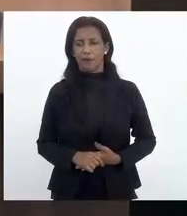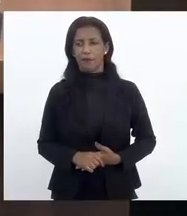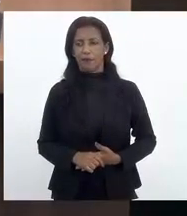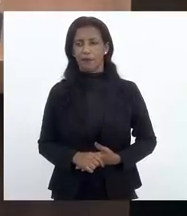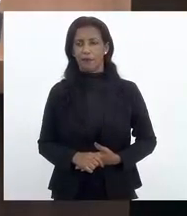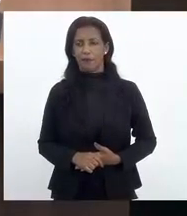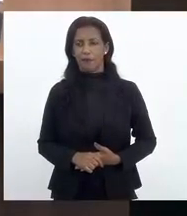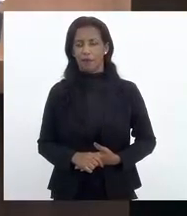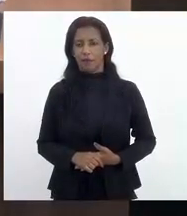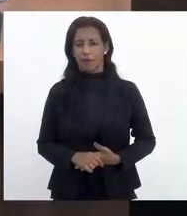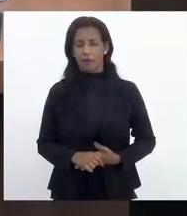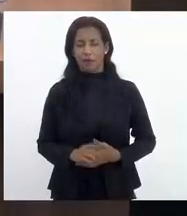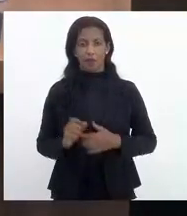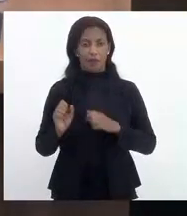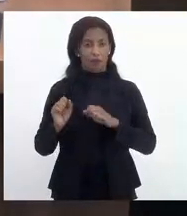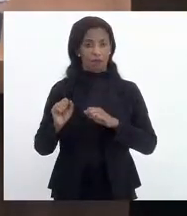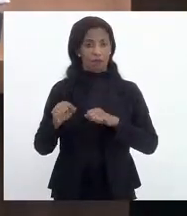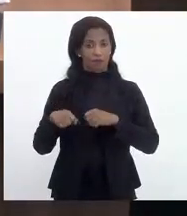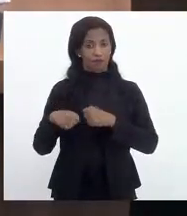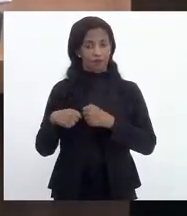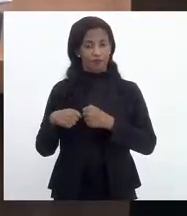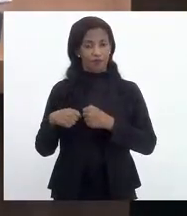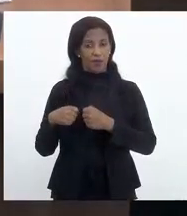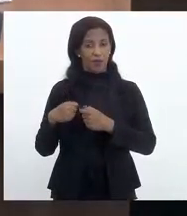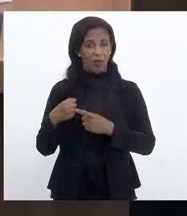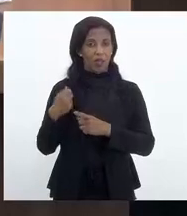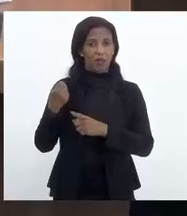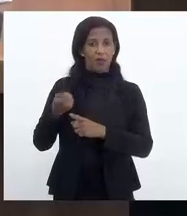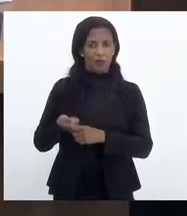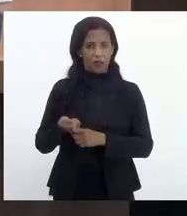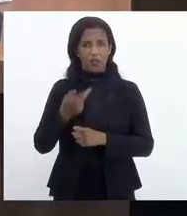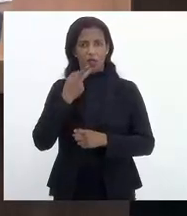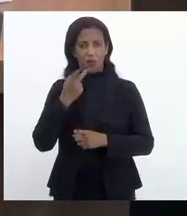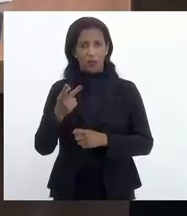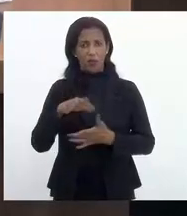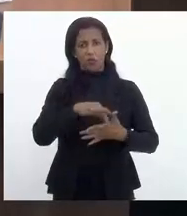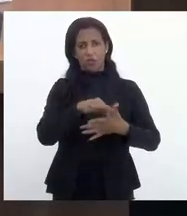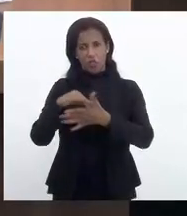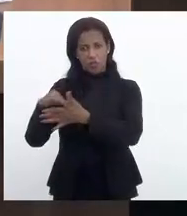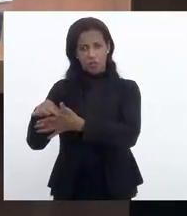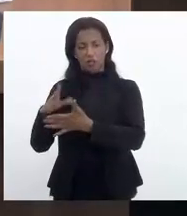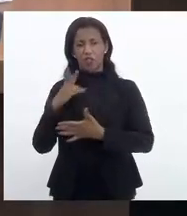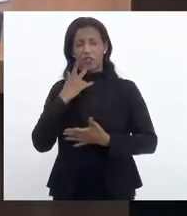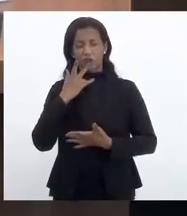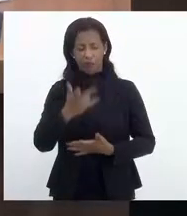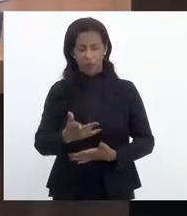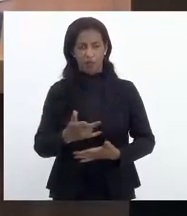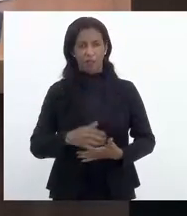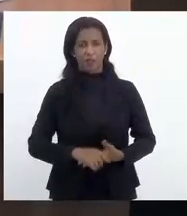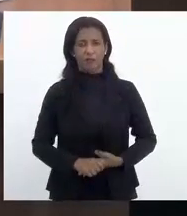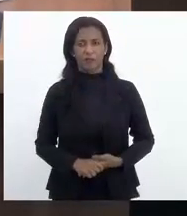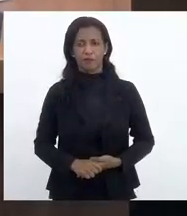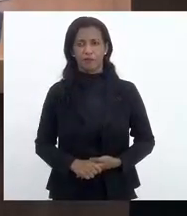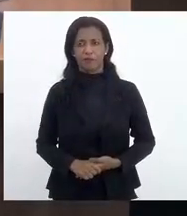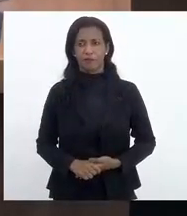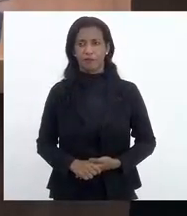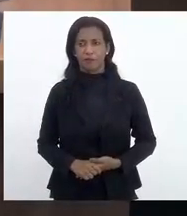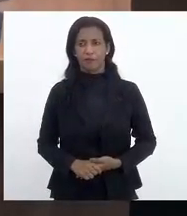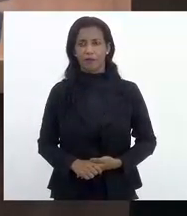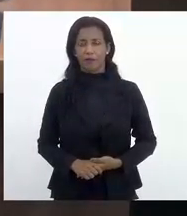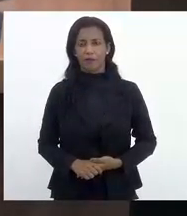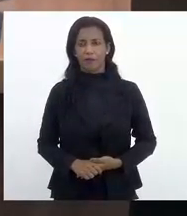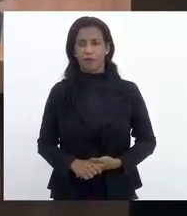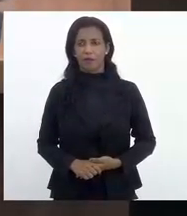e eu queria reforçar um pouco o que os nossos representantes falar e engrossar a